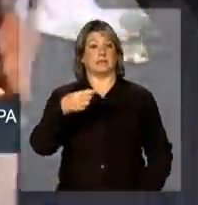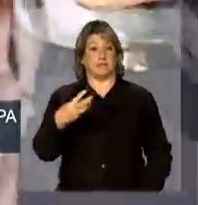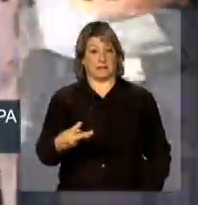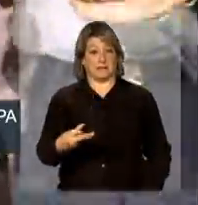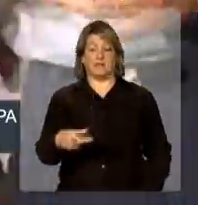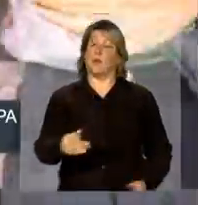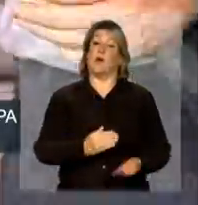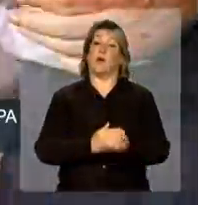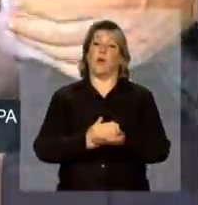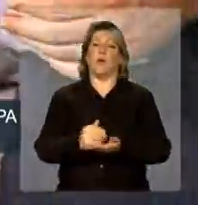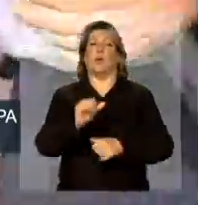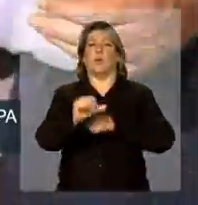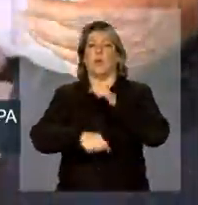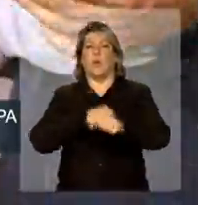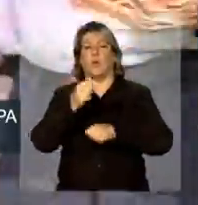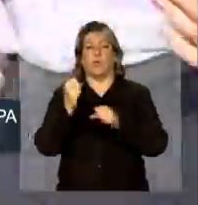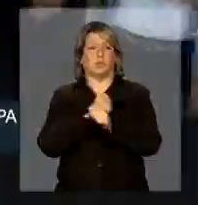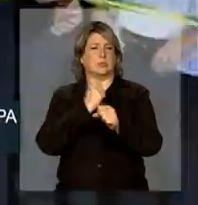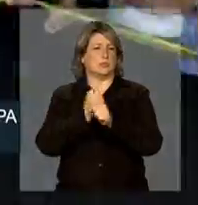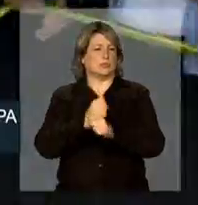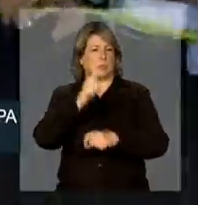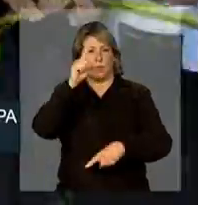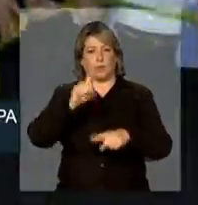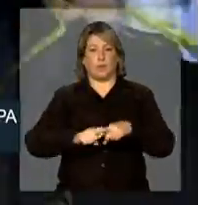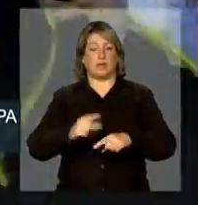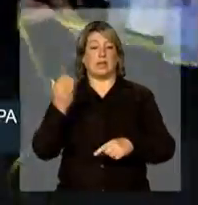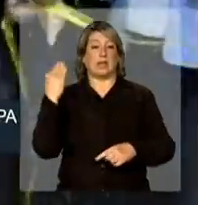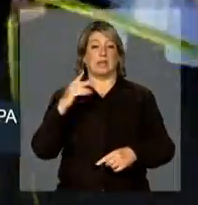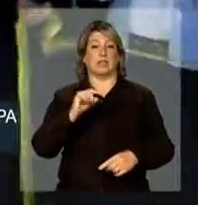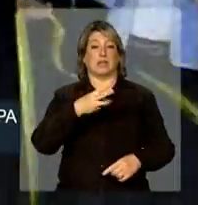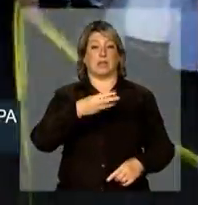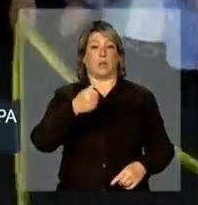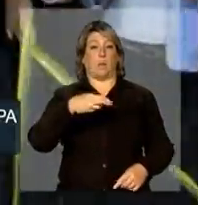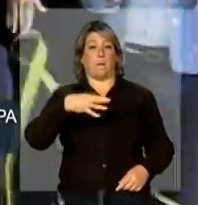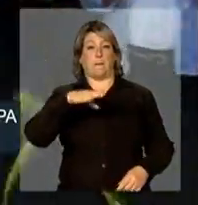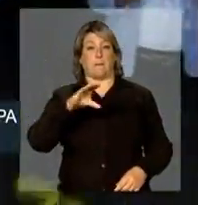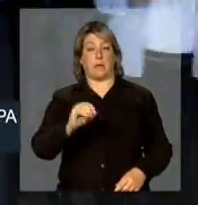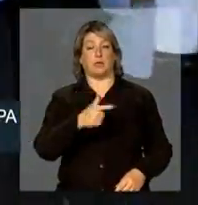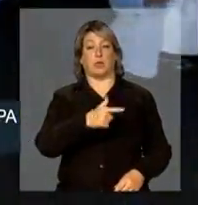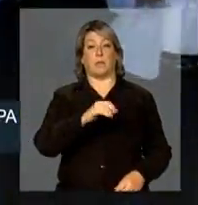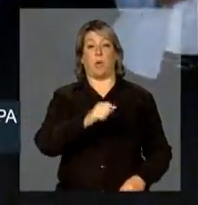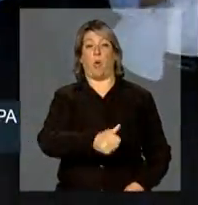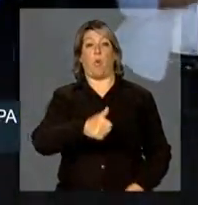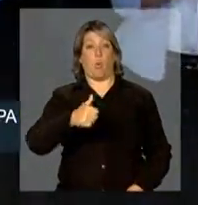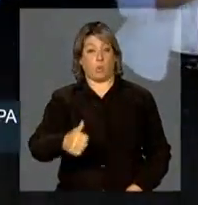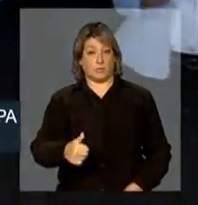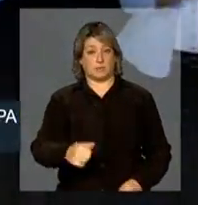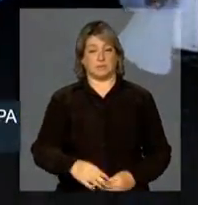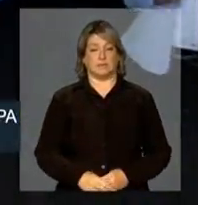1973 e passou por uma reforma total desde 31 de março de 2011.